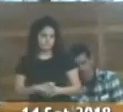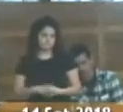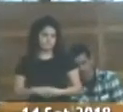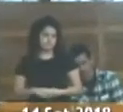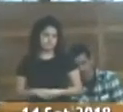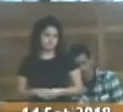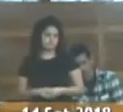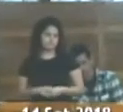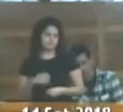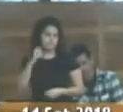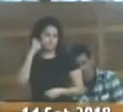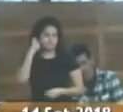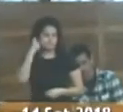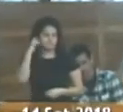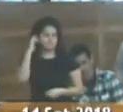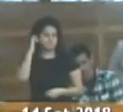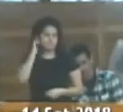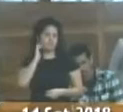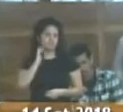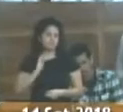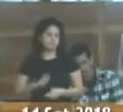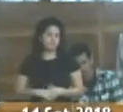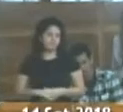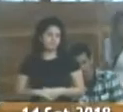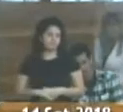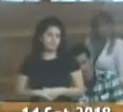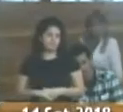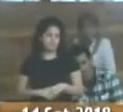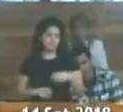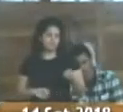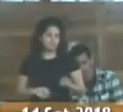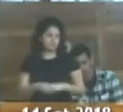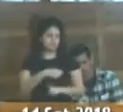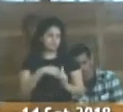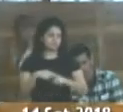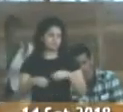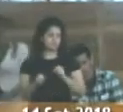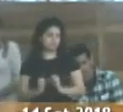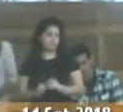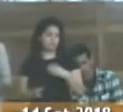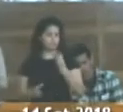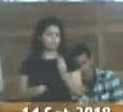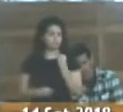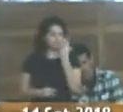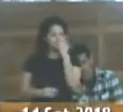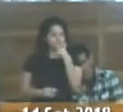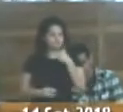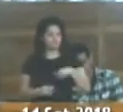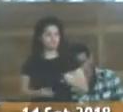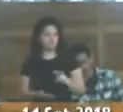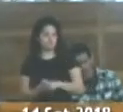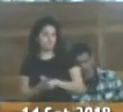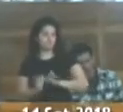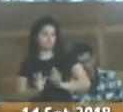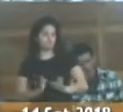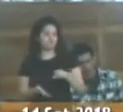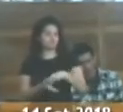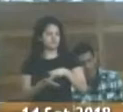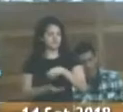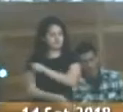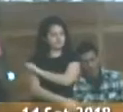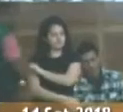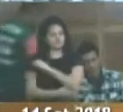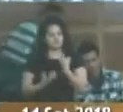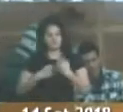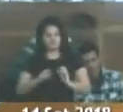ah, não, esse cara não é valorizado. Qualidade social da educação é muito bonita no papel, mas a realidade é que os alunos não se